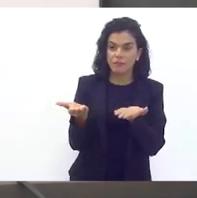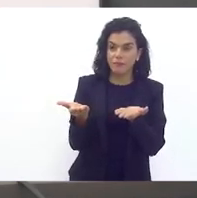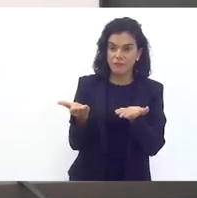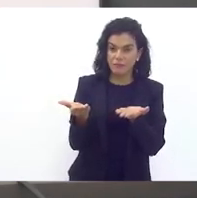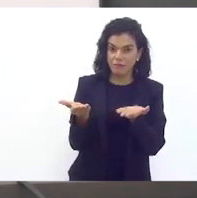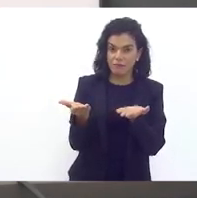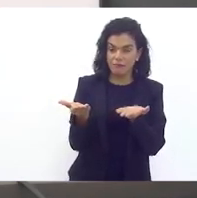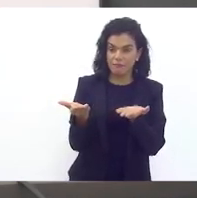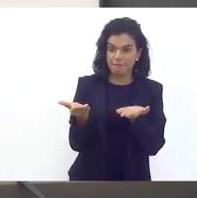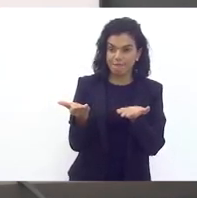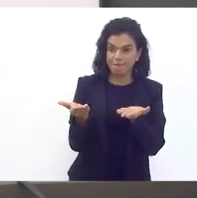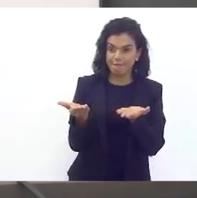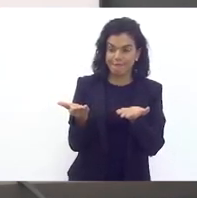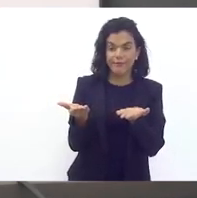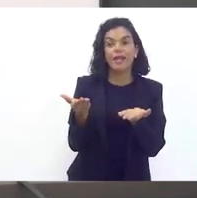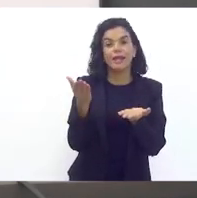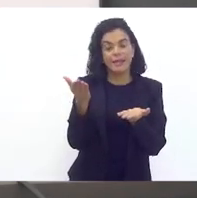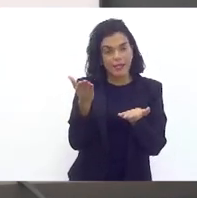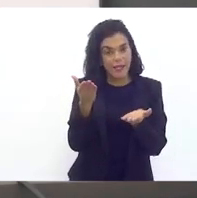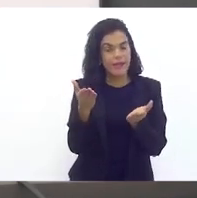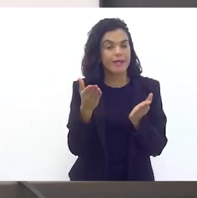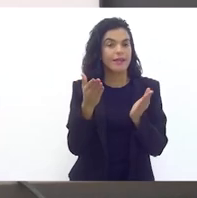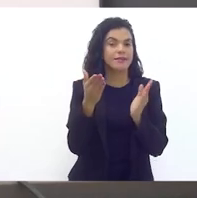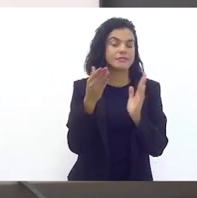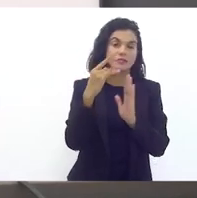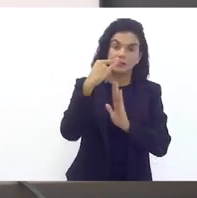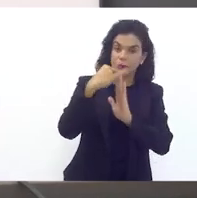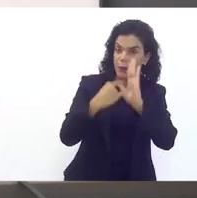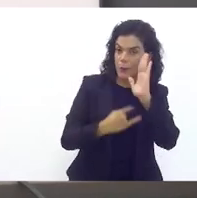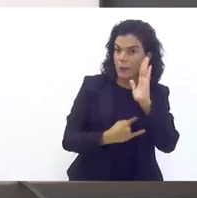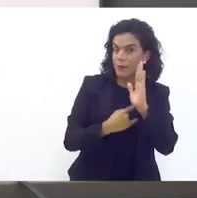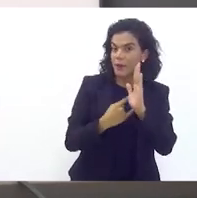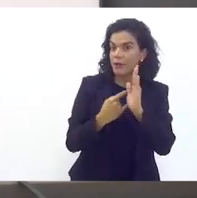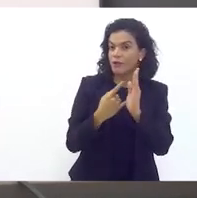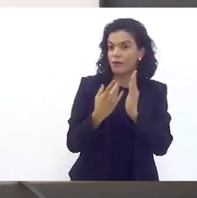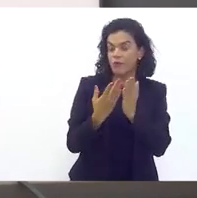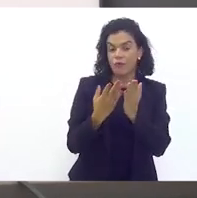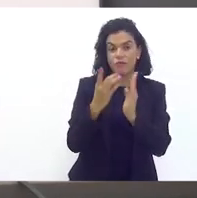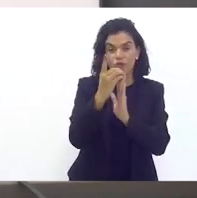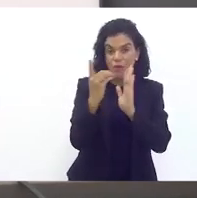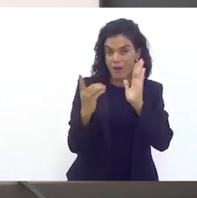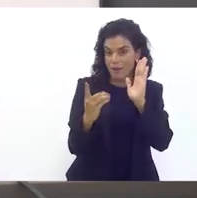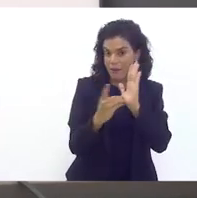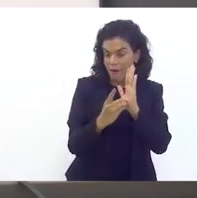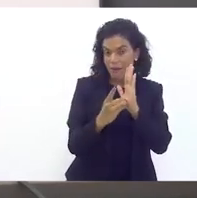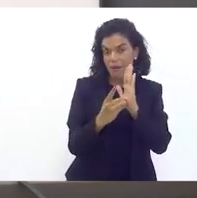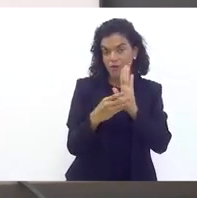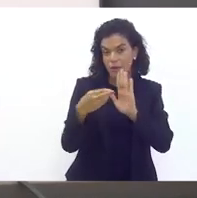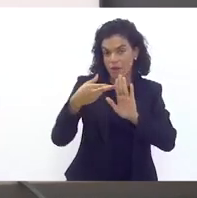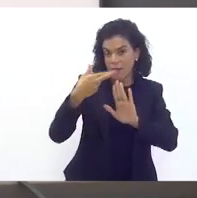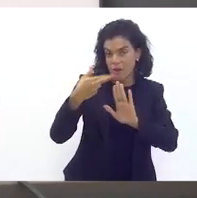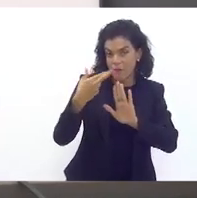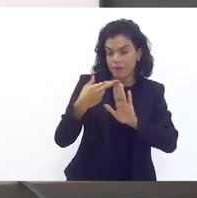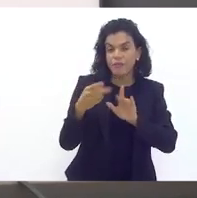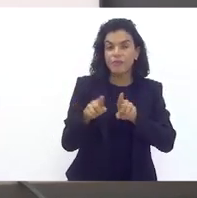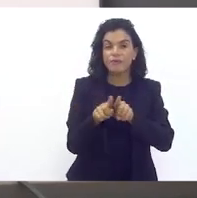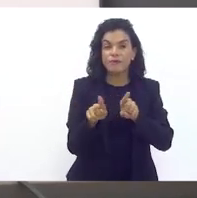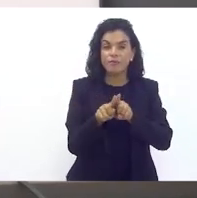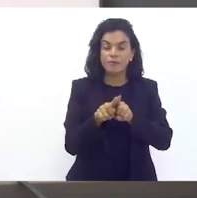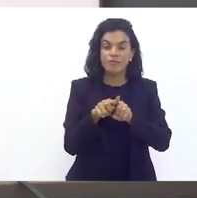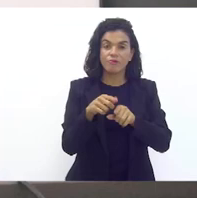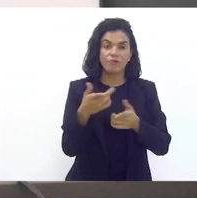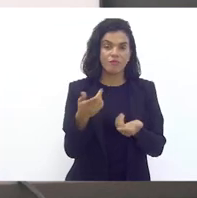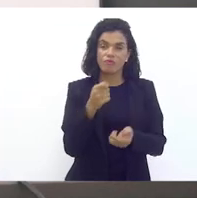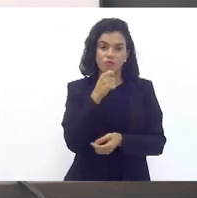cláusula? E essa cláusula saiu em 2 dos decretos de regulamentação e o 3º da evolução funcional